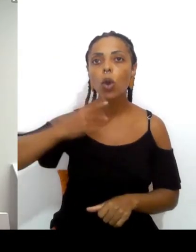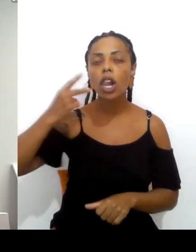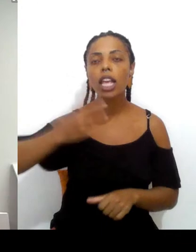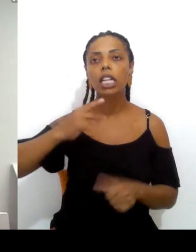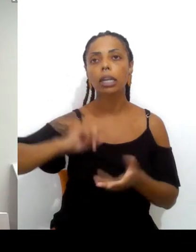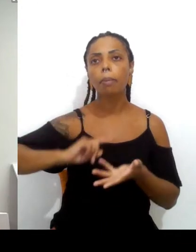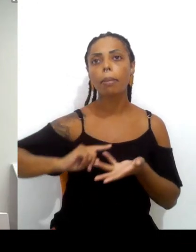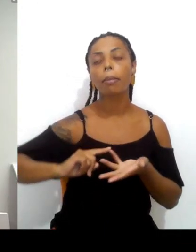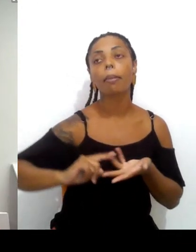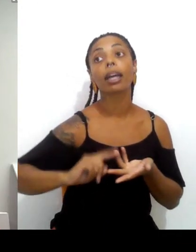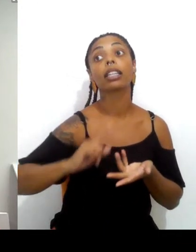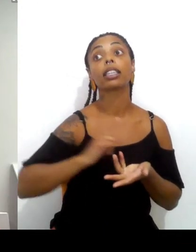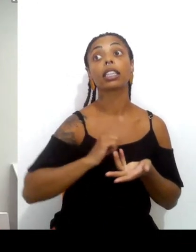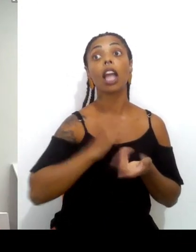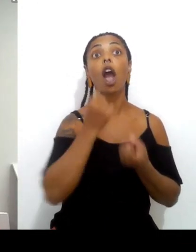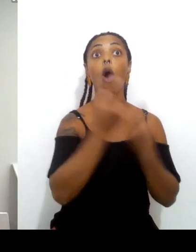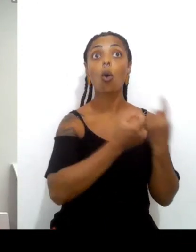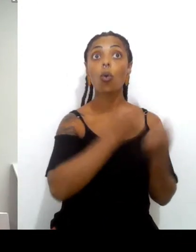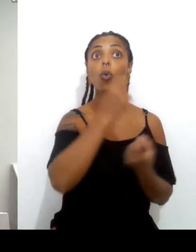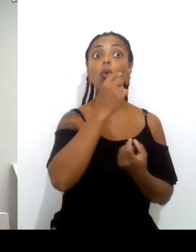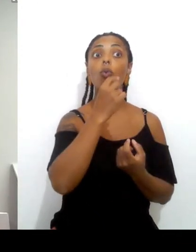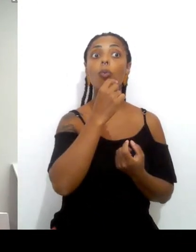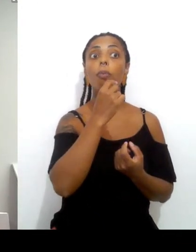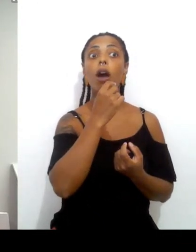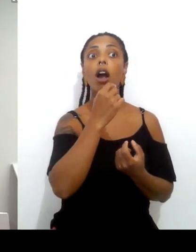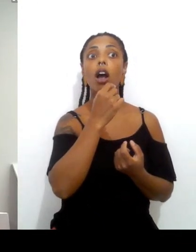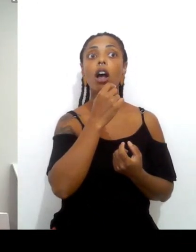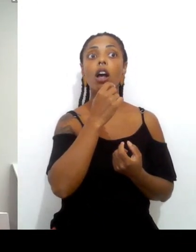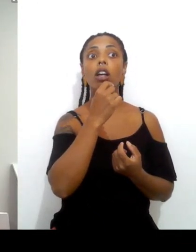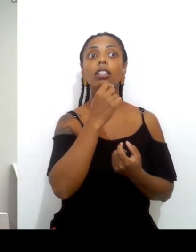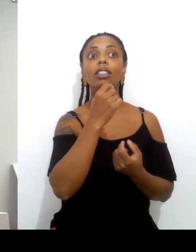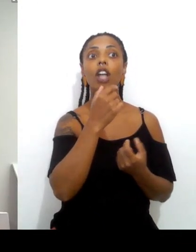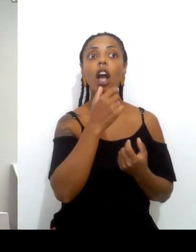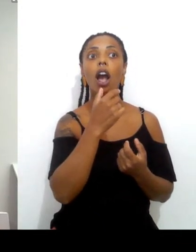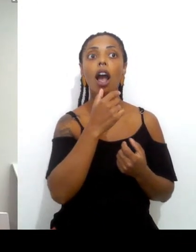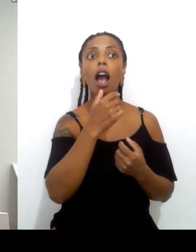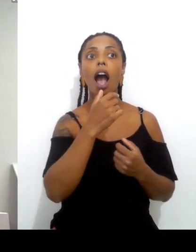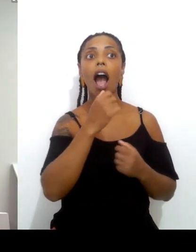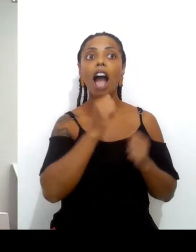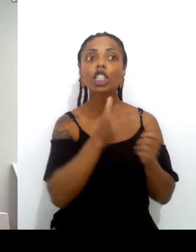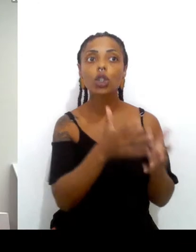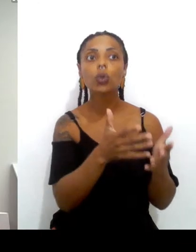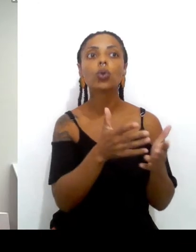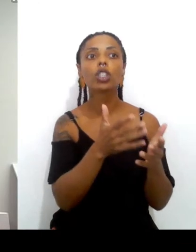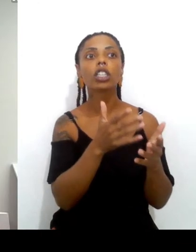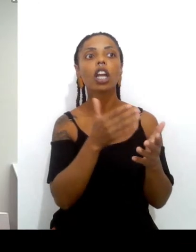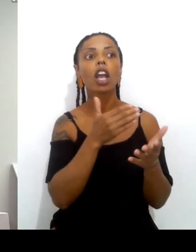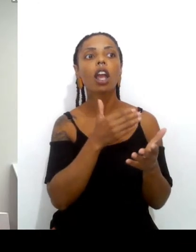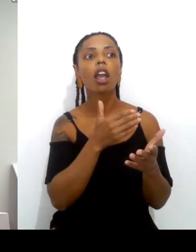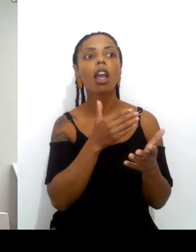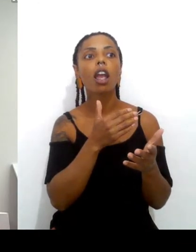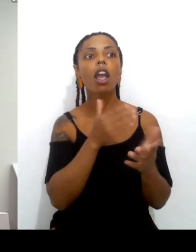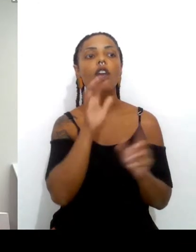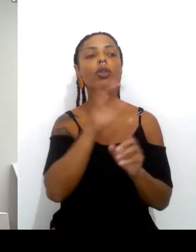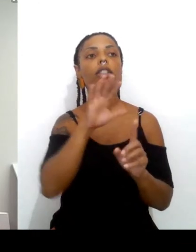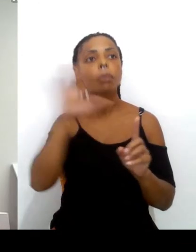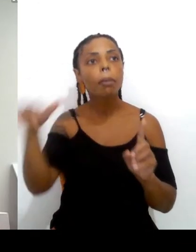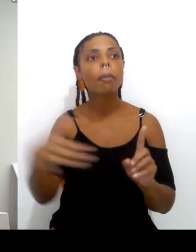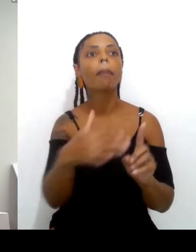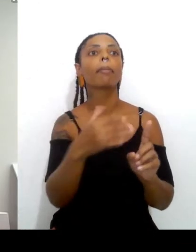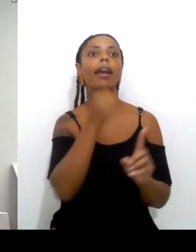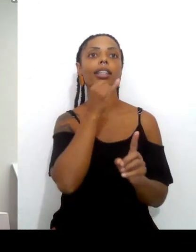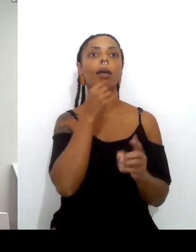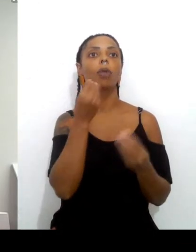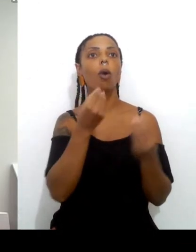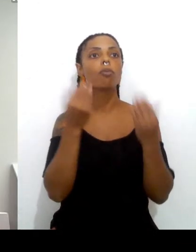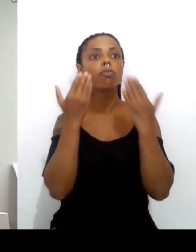singulares que levam essa visibilidade a narrativa de sair do armário onde chegar